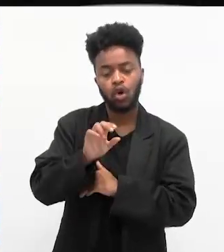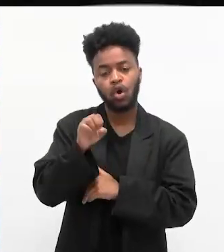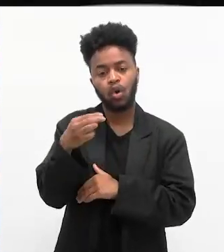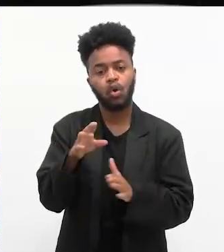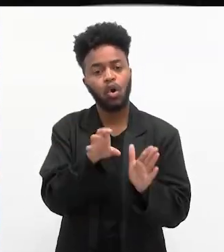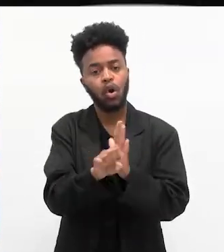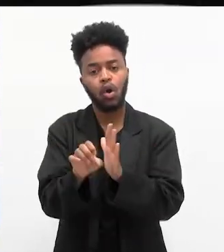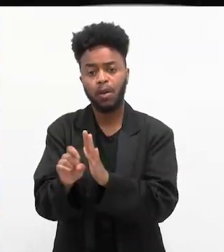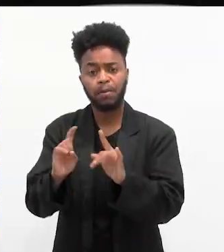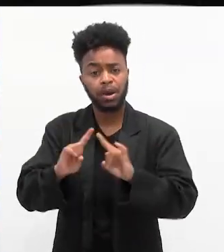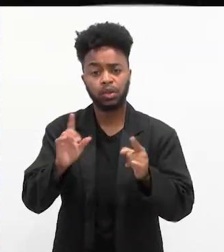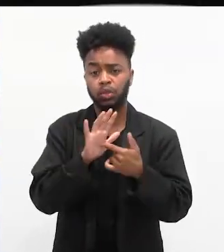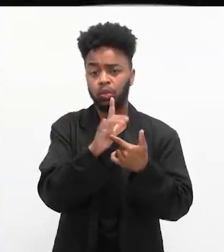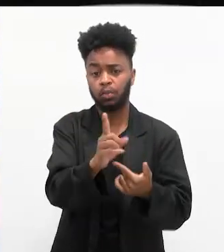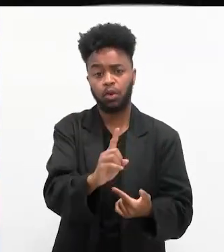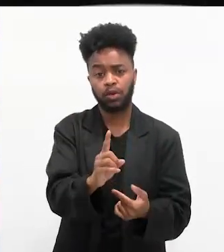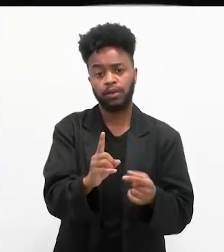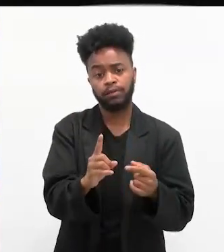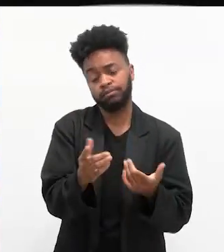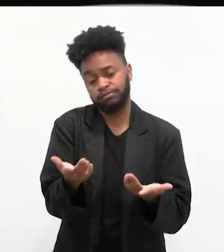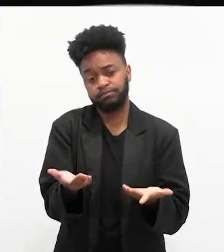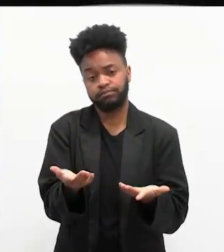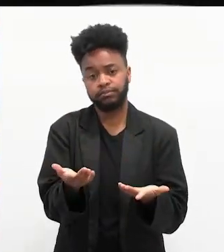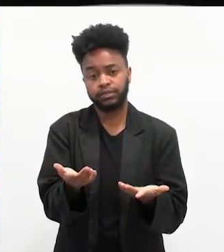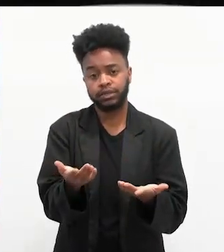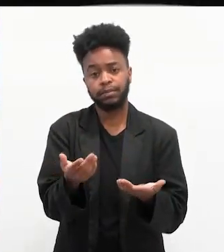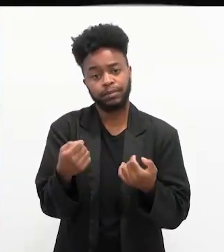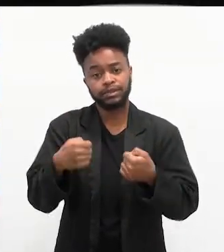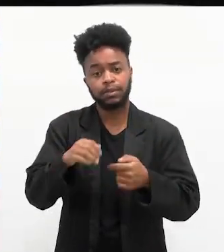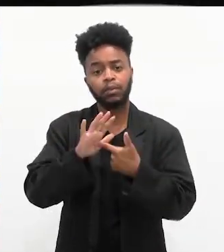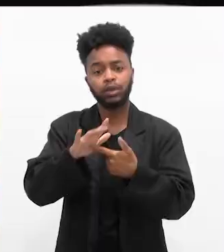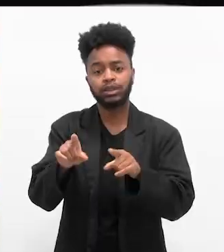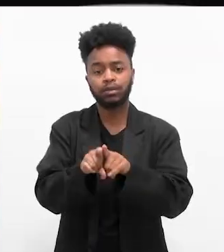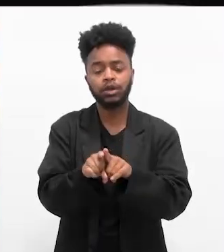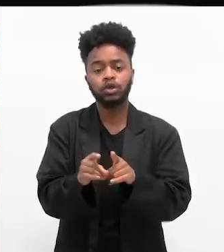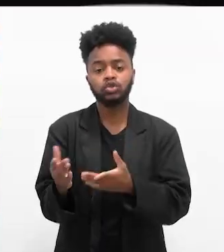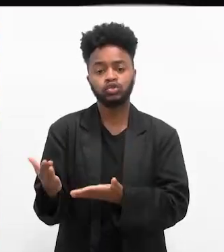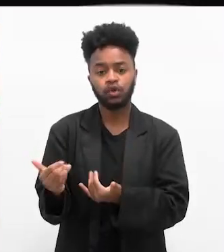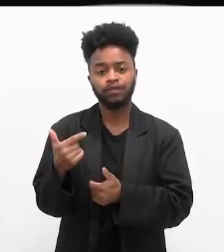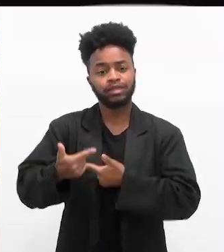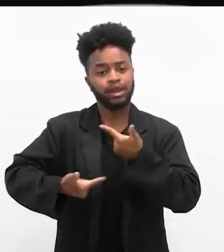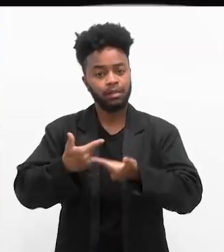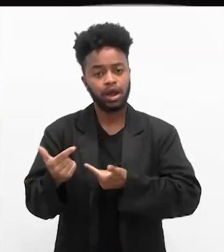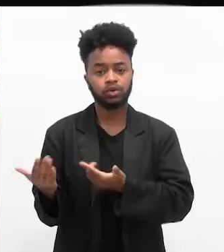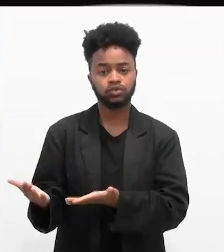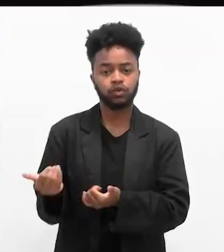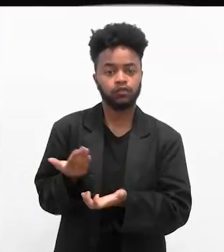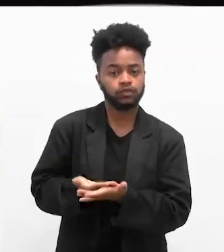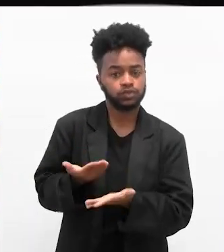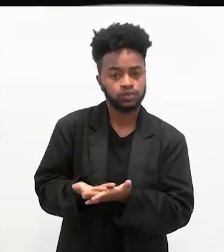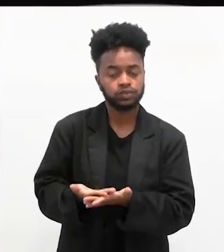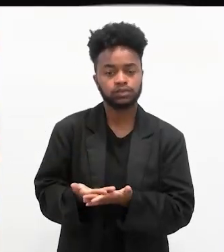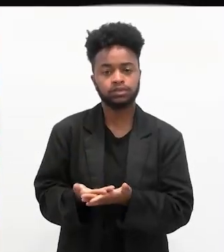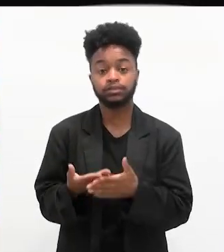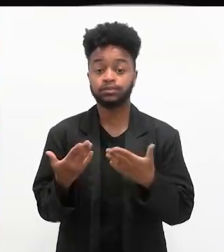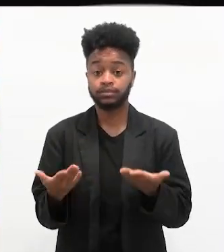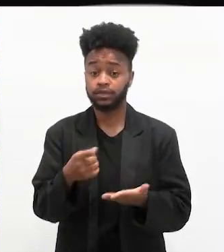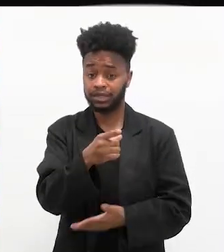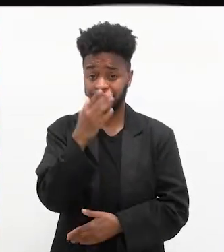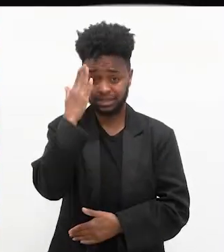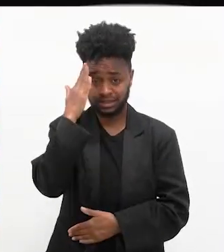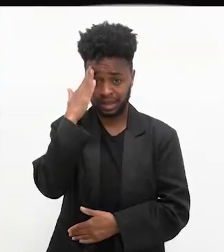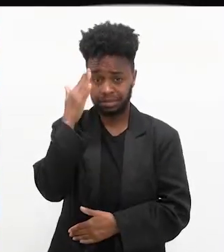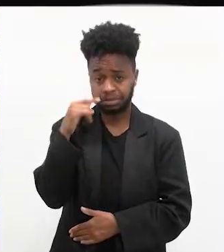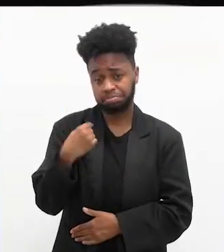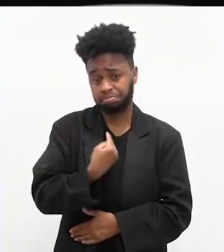ele está envolvido com assalto. Eu não sei por que não mostra o outro lado, que é o jovem que trabalha, o jovem que estuda.